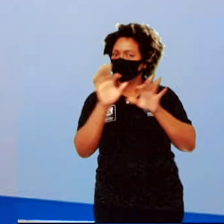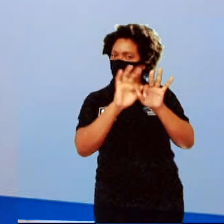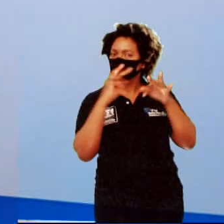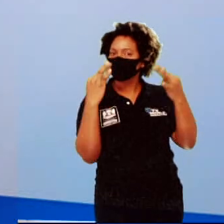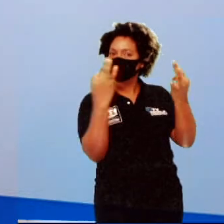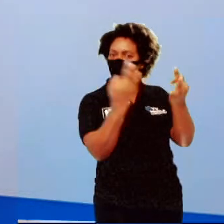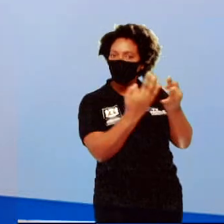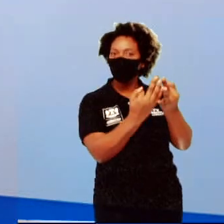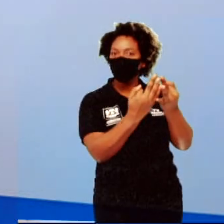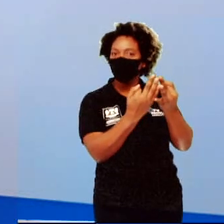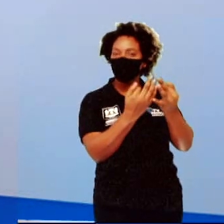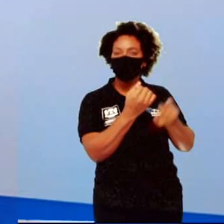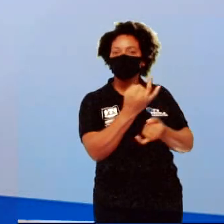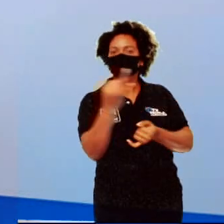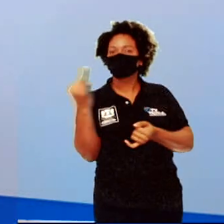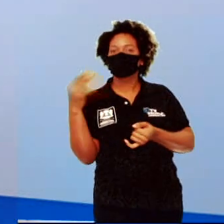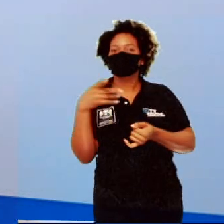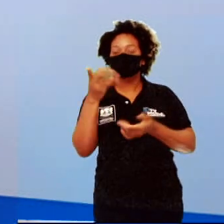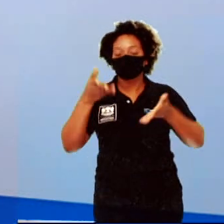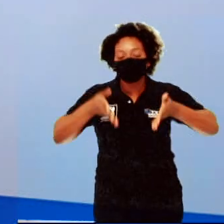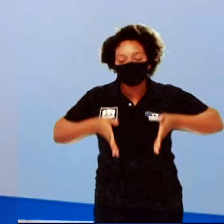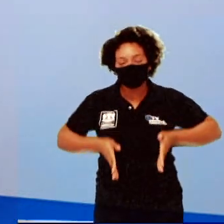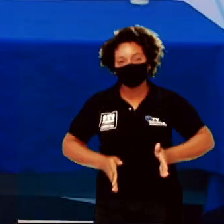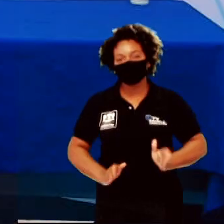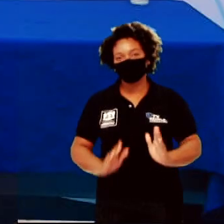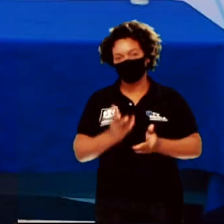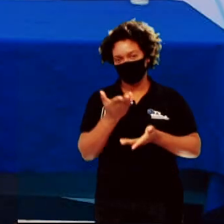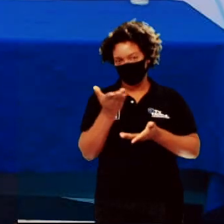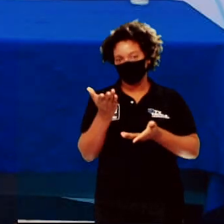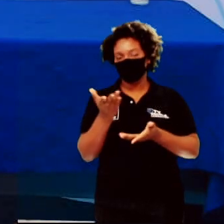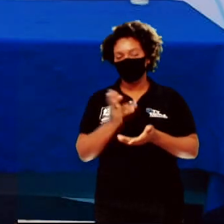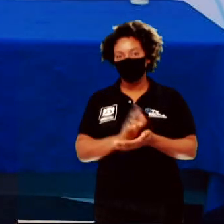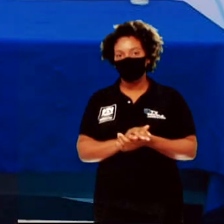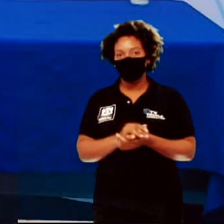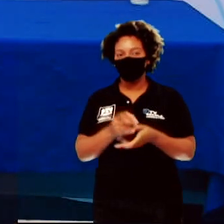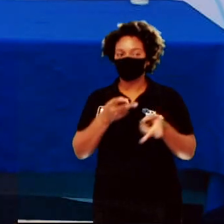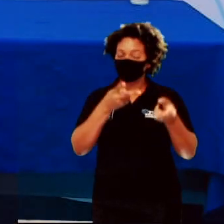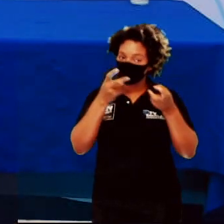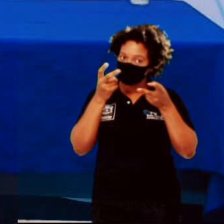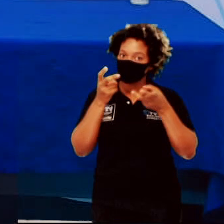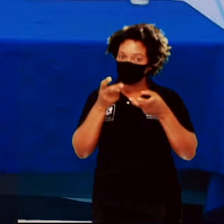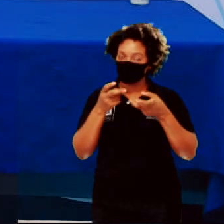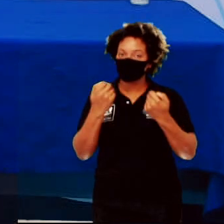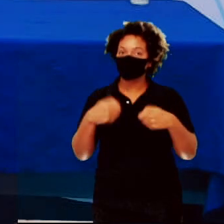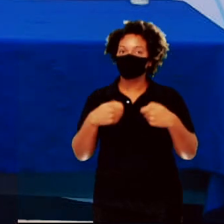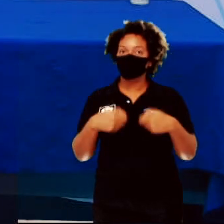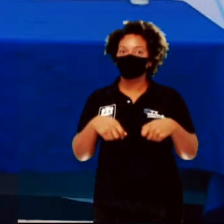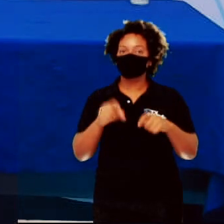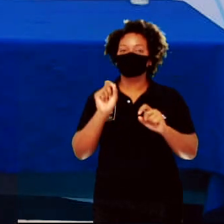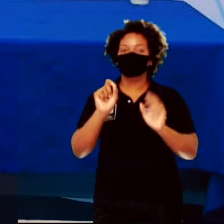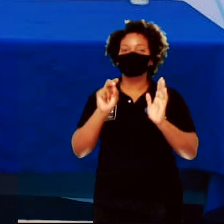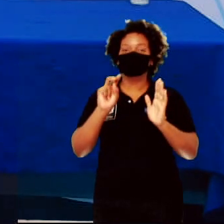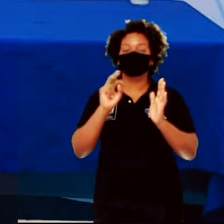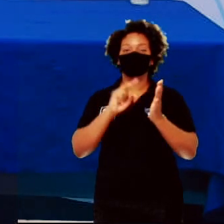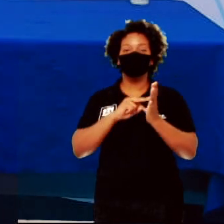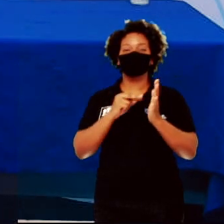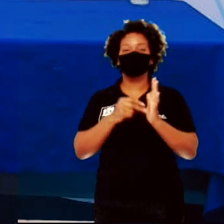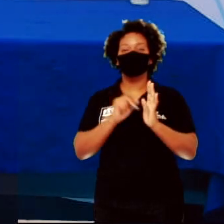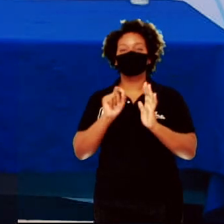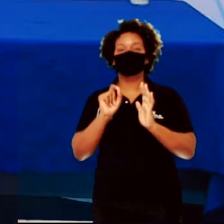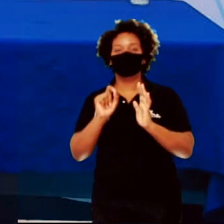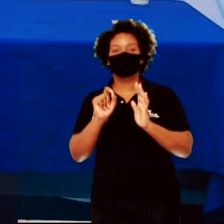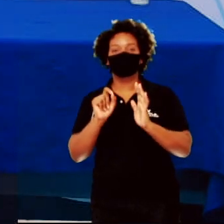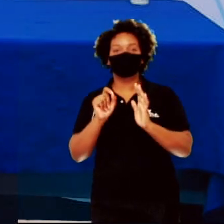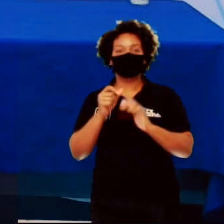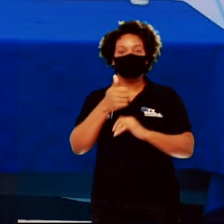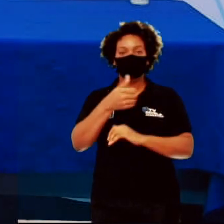família com quantos centímetros você nasceu. E aí, veja só, são necessários 100 centímetros para